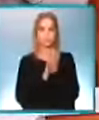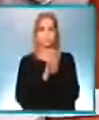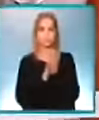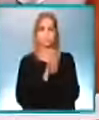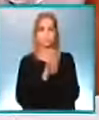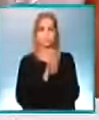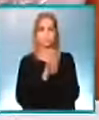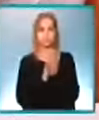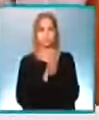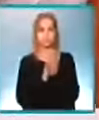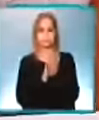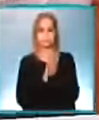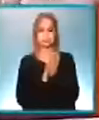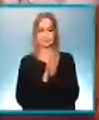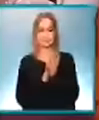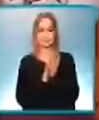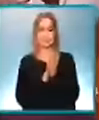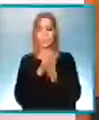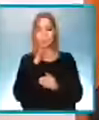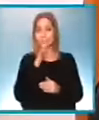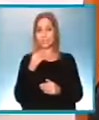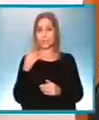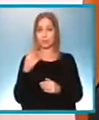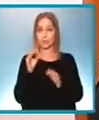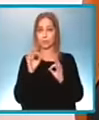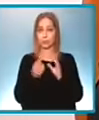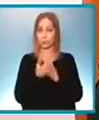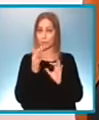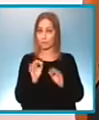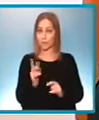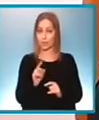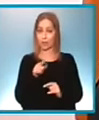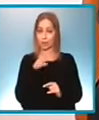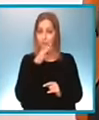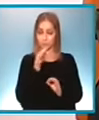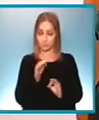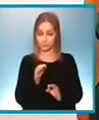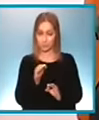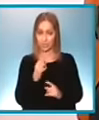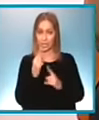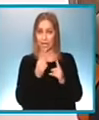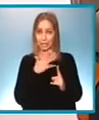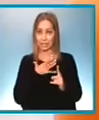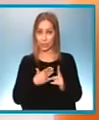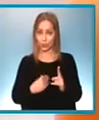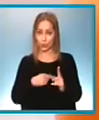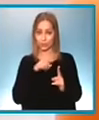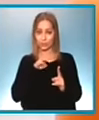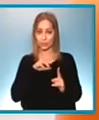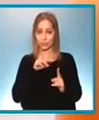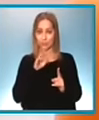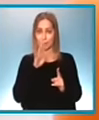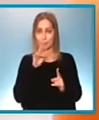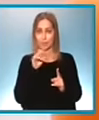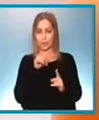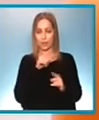Portanto, Joãozinho, disseste há instantes que as surpresas não ficam por aqui. Não. O João me disse isso mesmo. Há alguém que gosta muito da Maia e que foi um